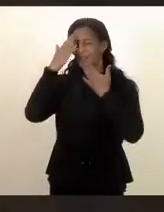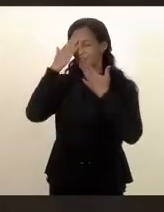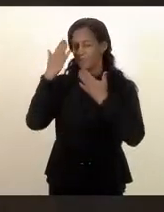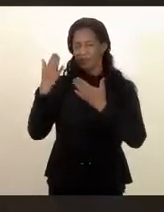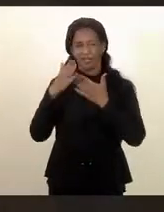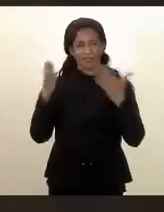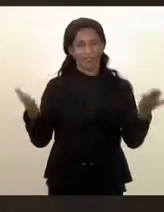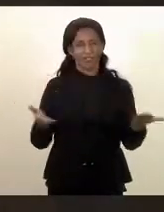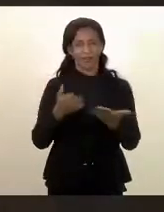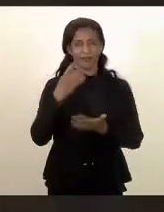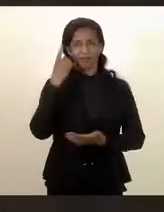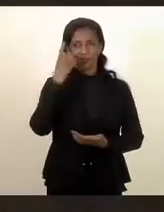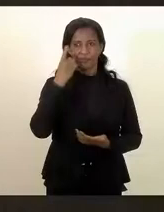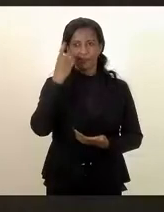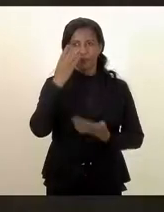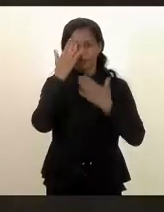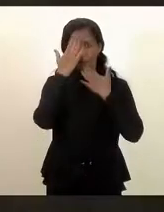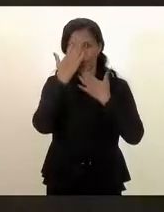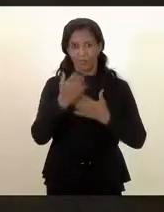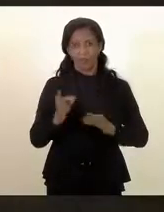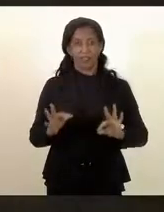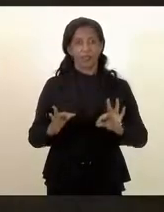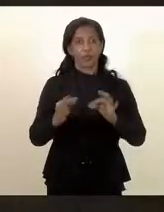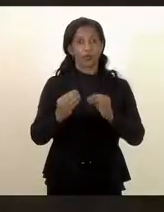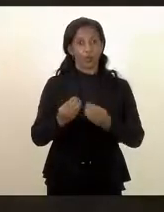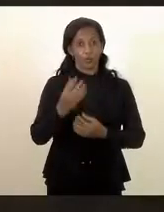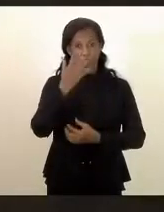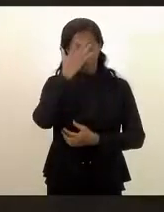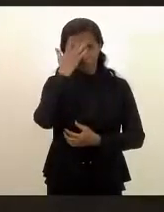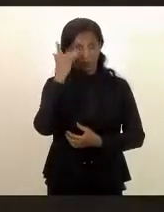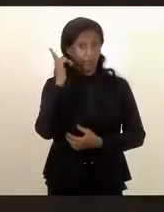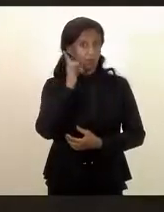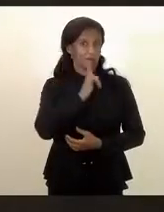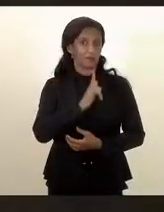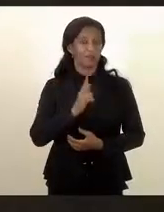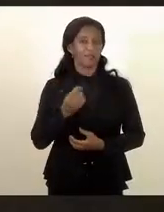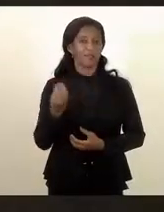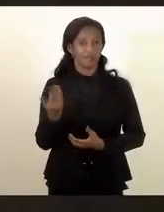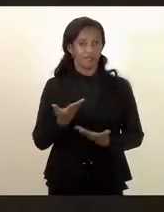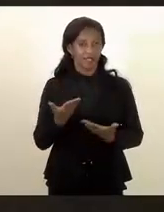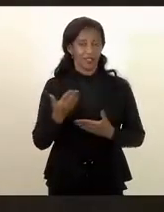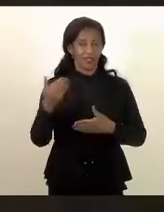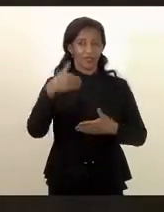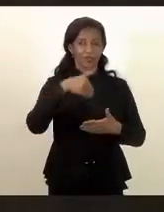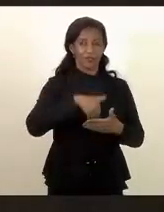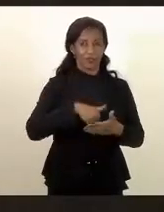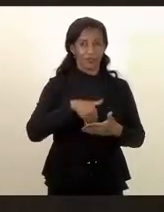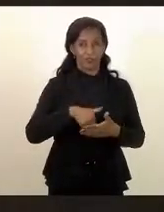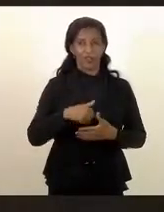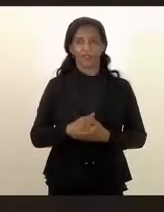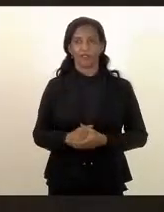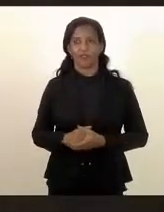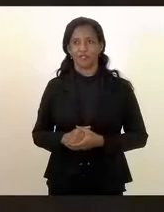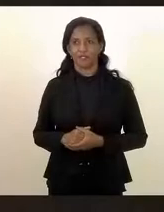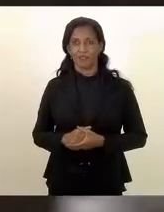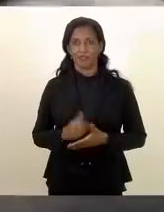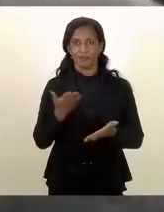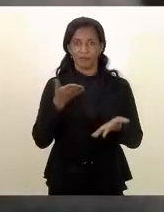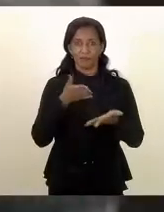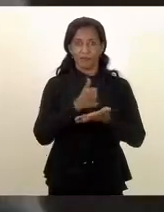deputadas senhores deputados agradecer a todos aqueles que puderam aí depositar o voto pela